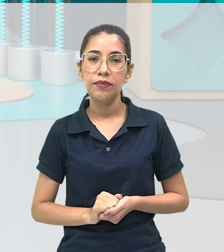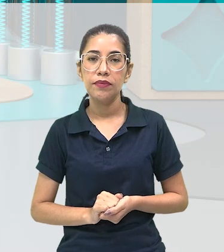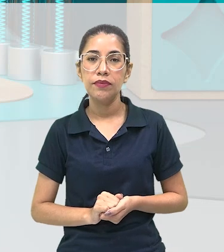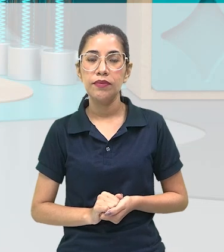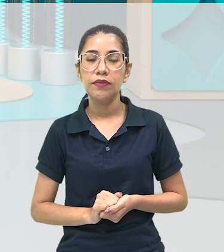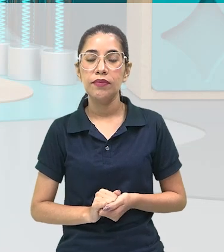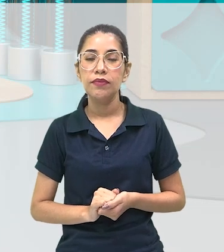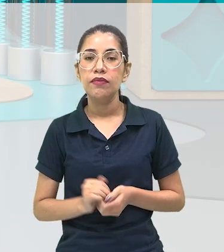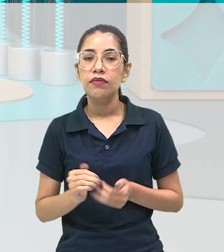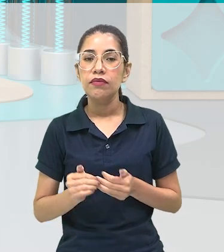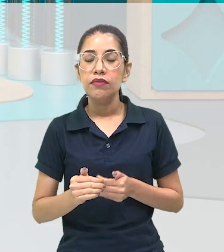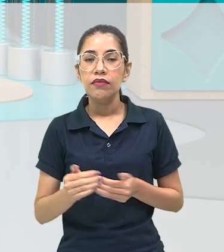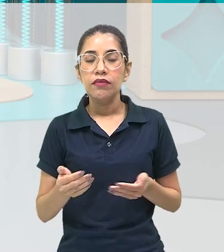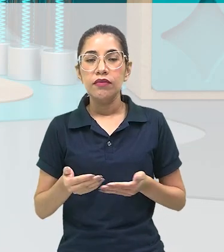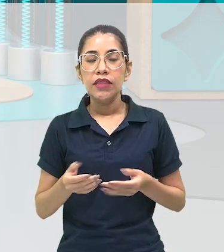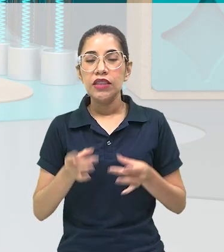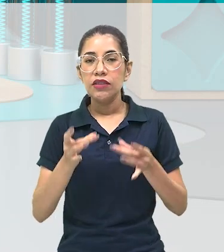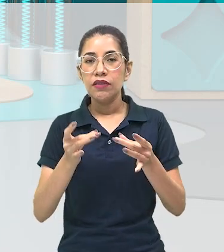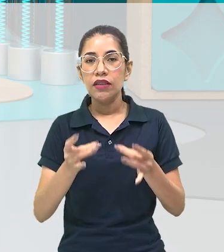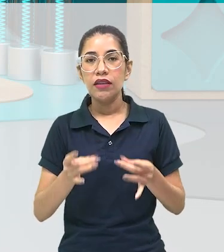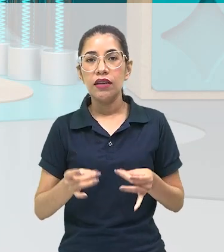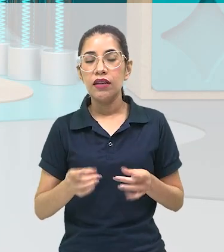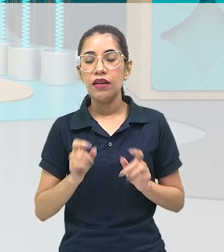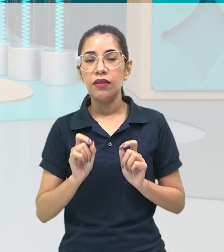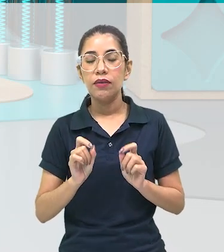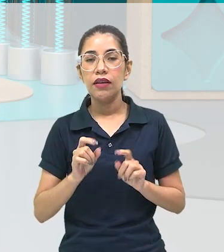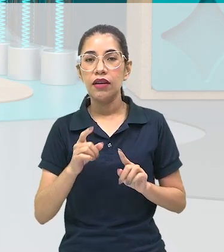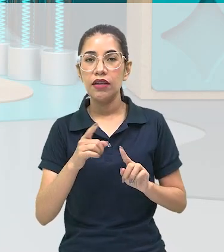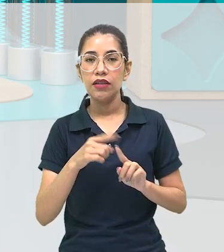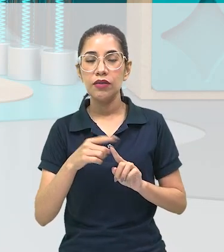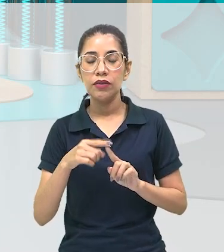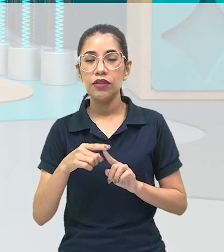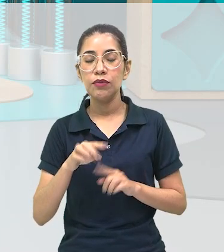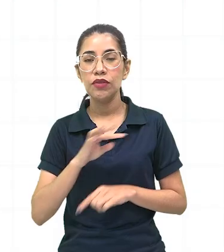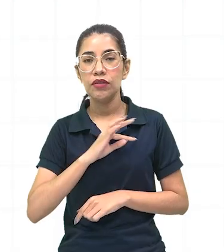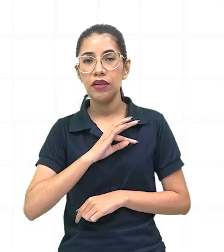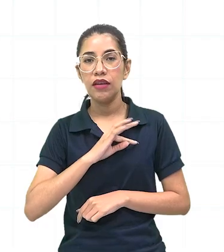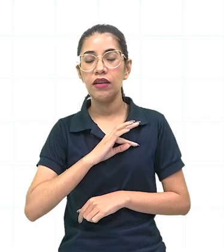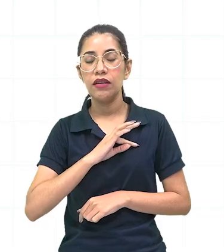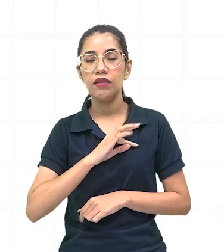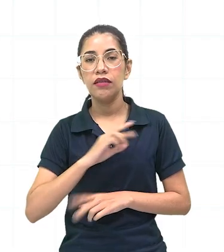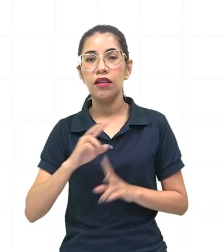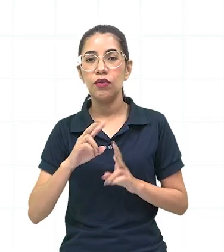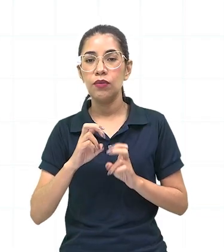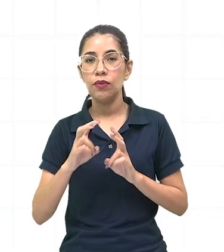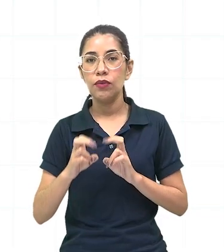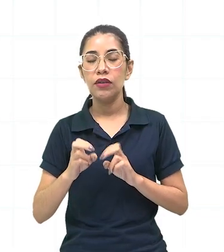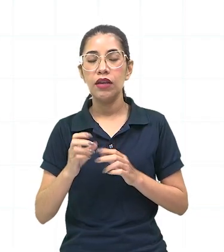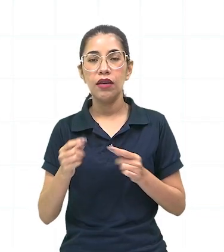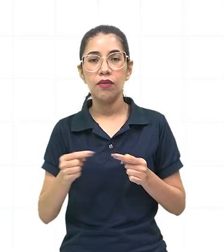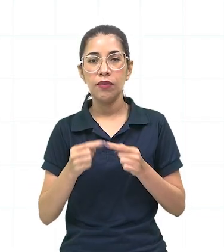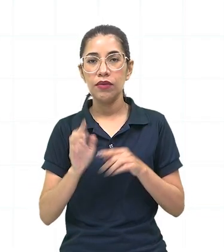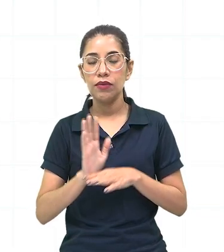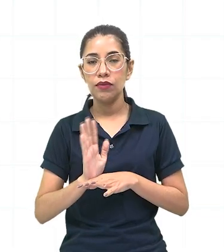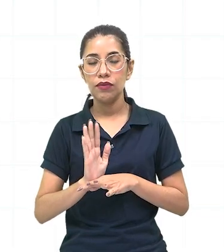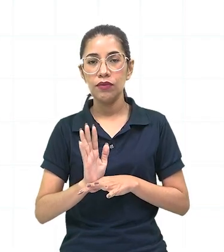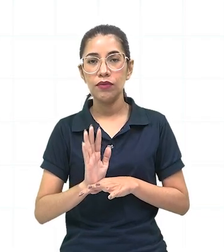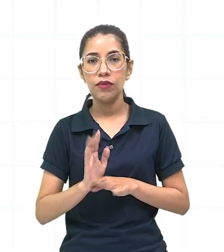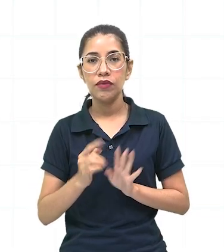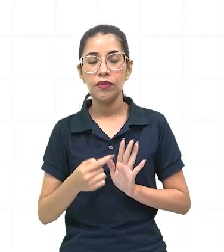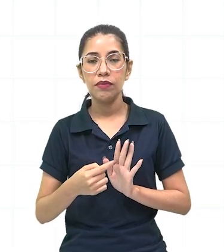Agora, continuando, vamos detalhar um pouquinho sobre as técnicas, né, do Aikido, conforme nós vimos no vídeo. Então, elas